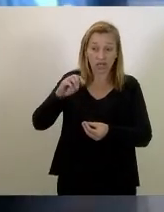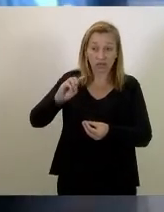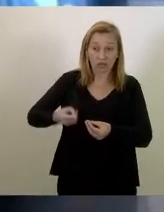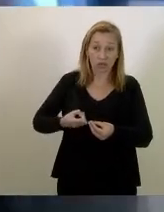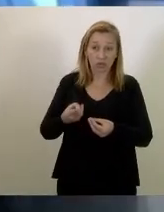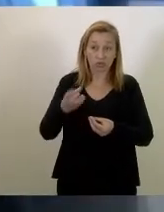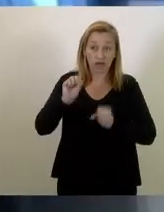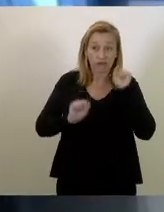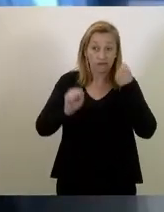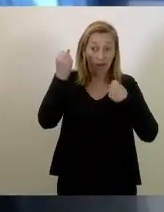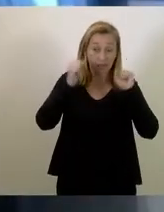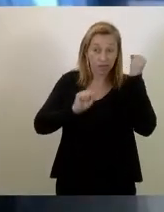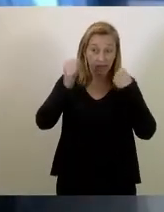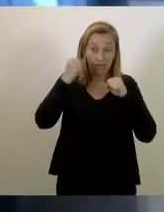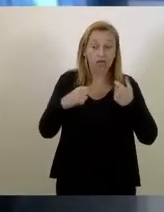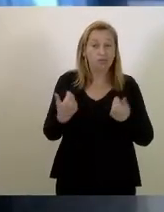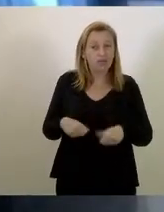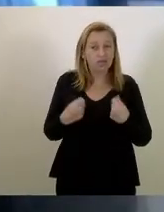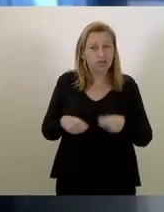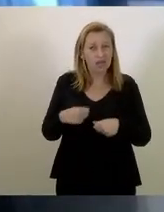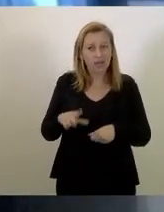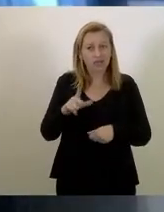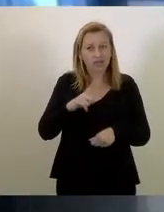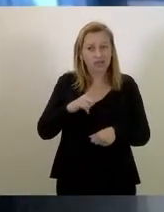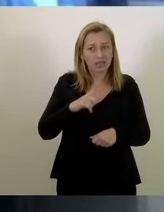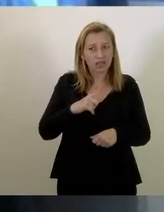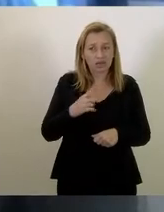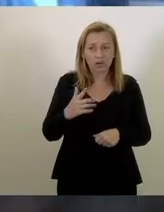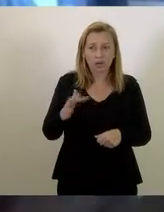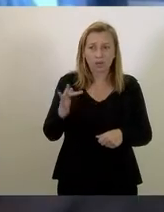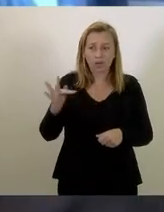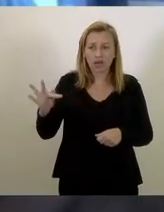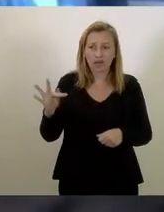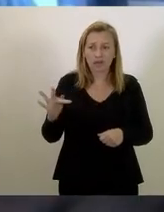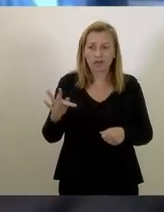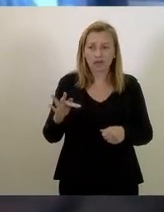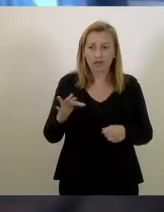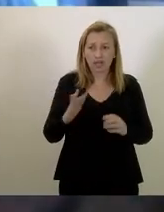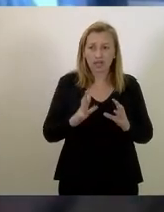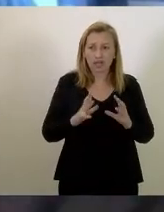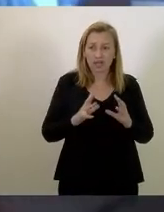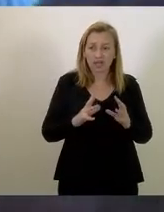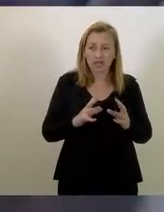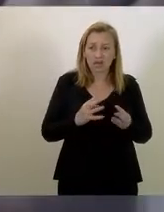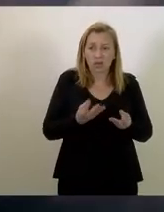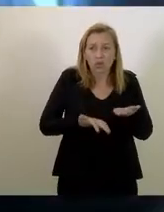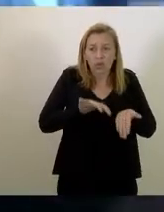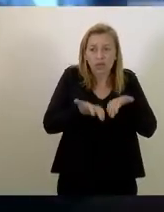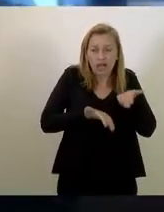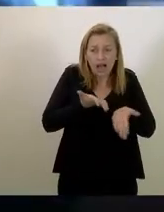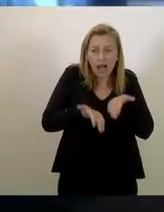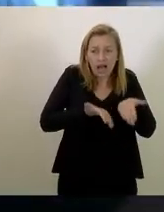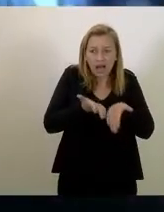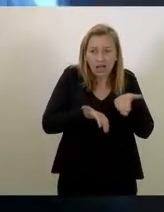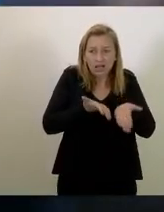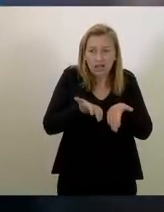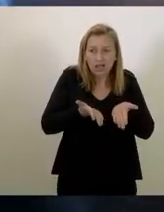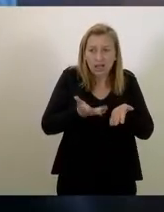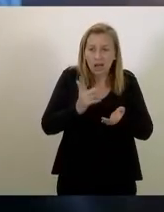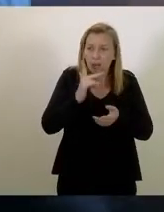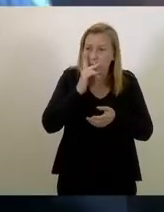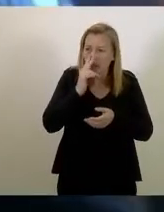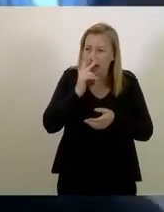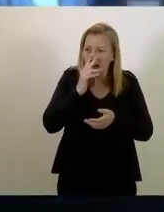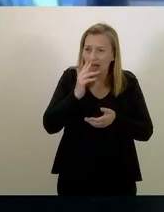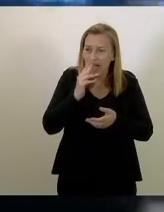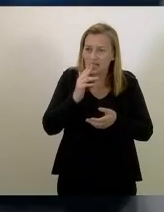e que tinha que haver um prévio tratamento muito preliminar é como se fosse um filtrão de café